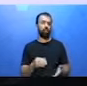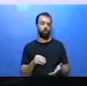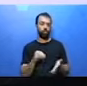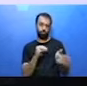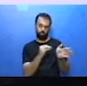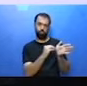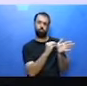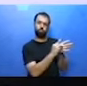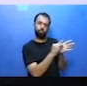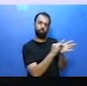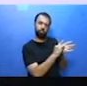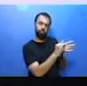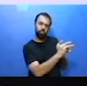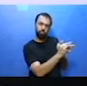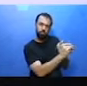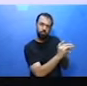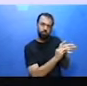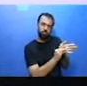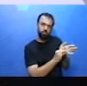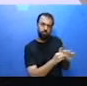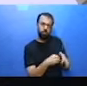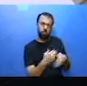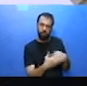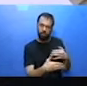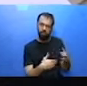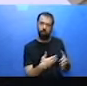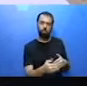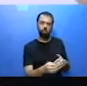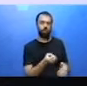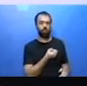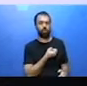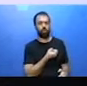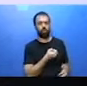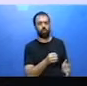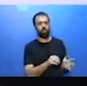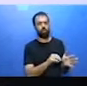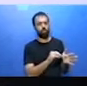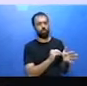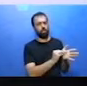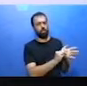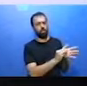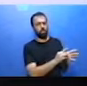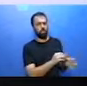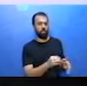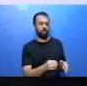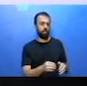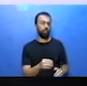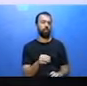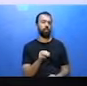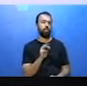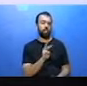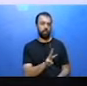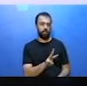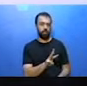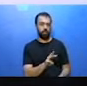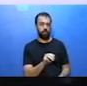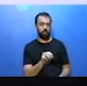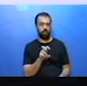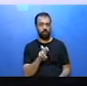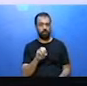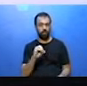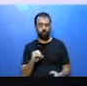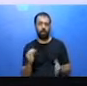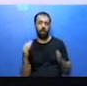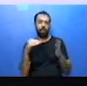sequência como foi proposto depois eu fiz os números de 350 até 380 daí